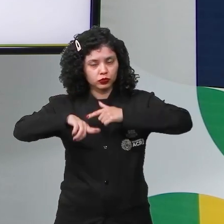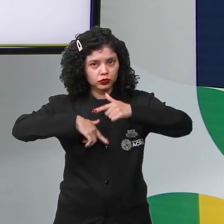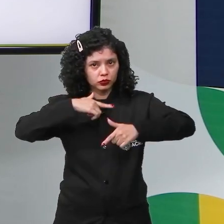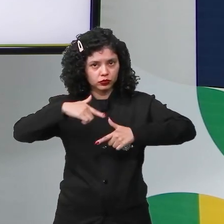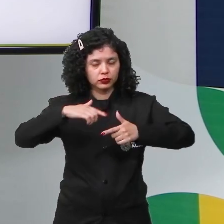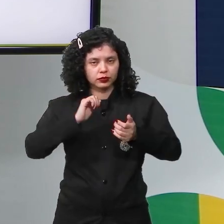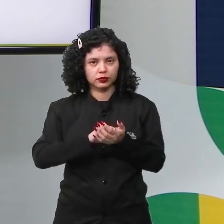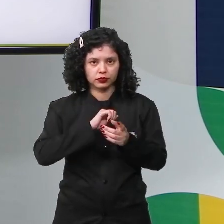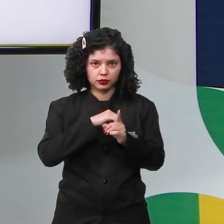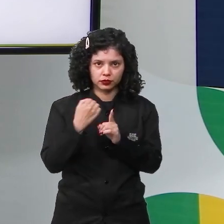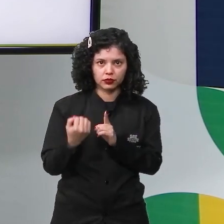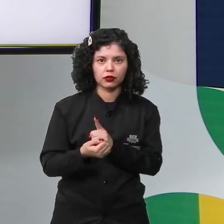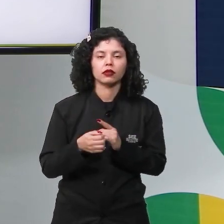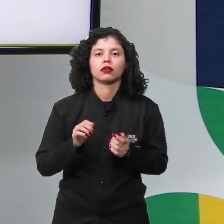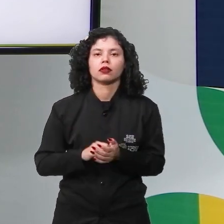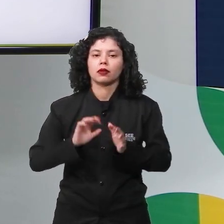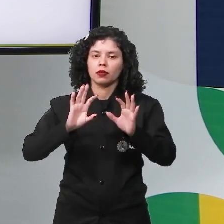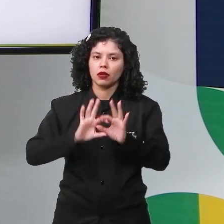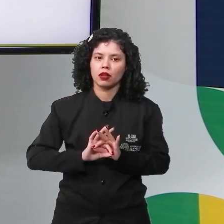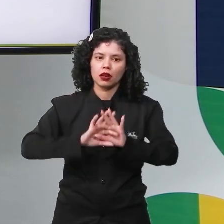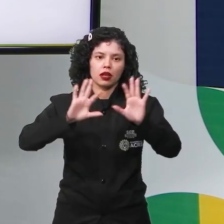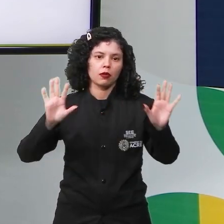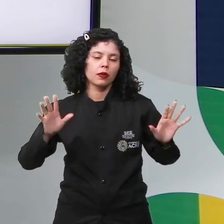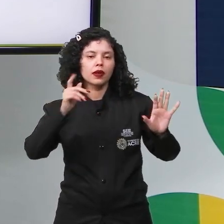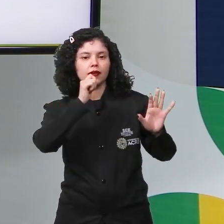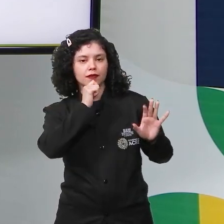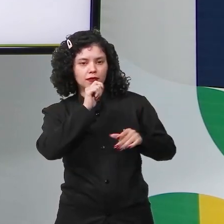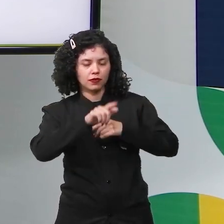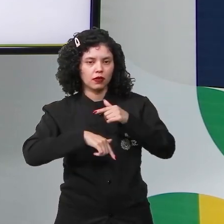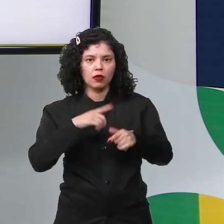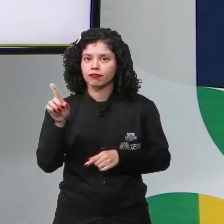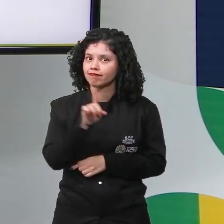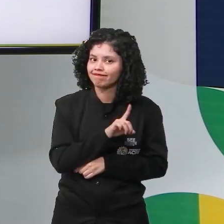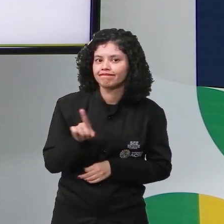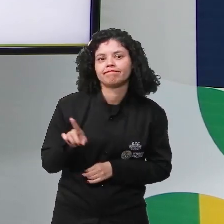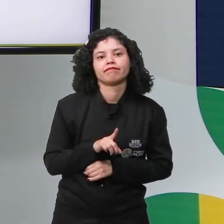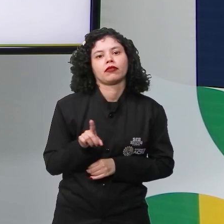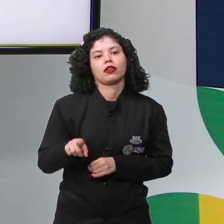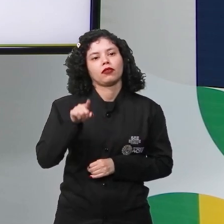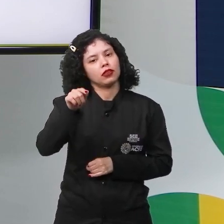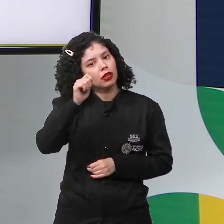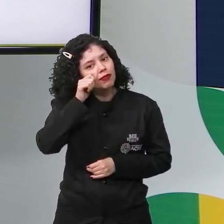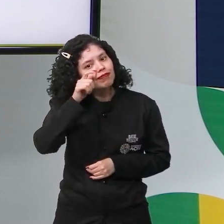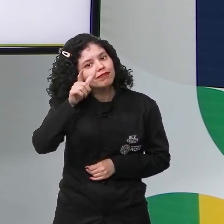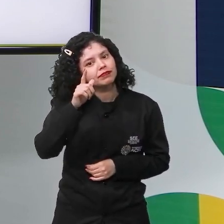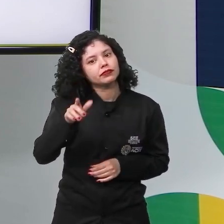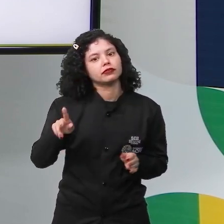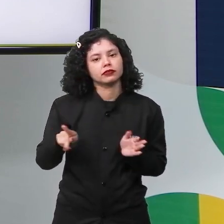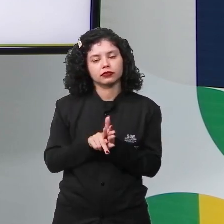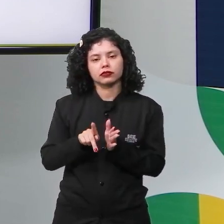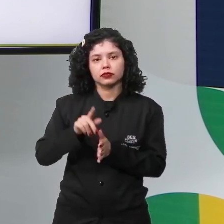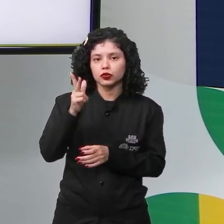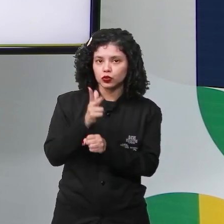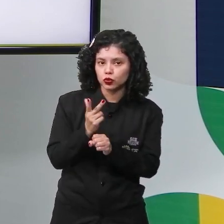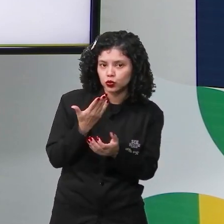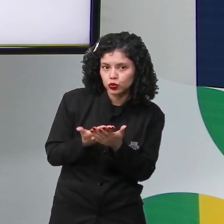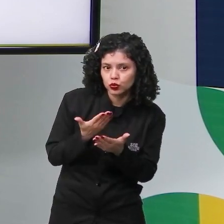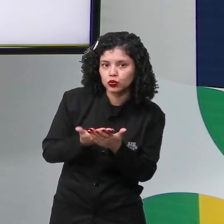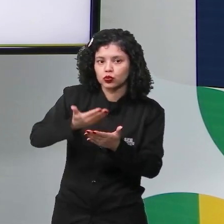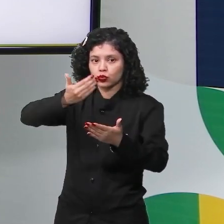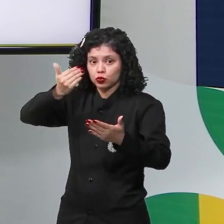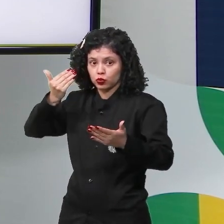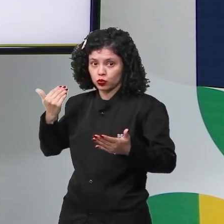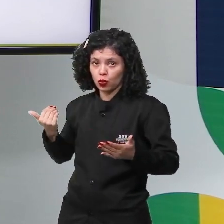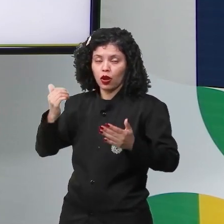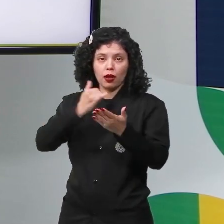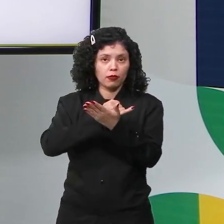trabalho social, ela liberta o trabalhador. Não, você que prestou atenção ao vídeo anterior e à